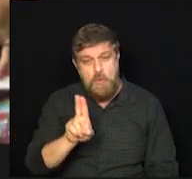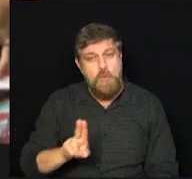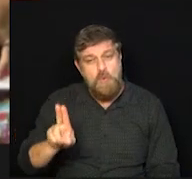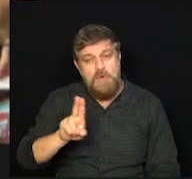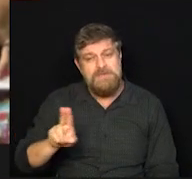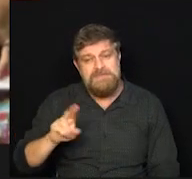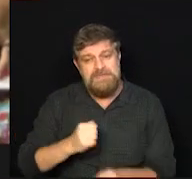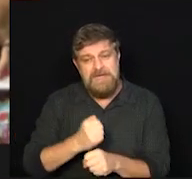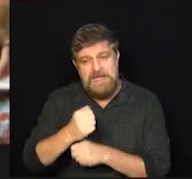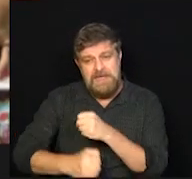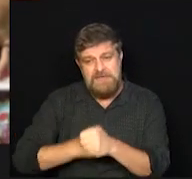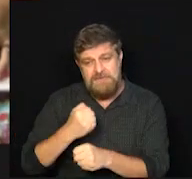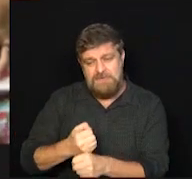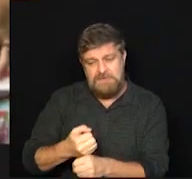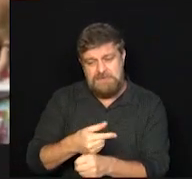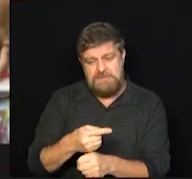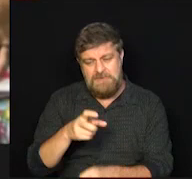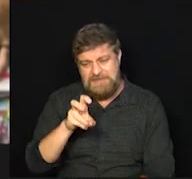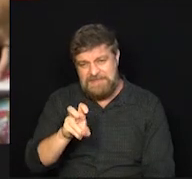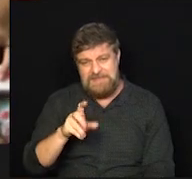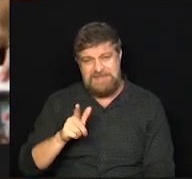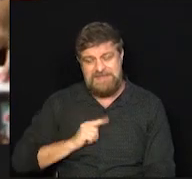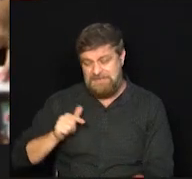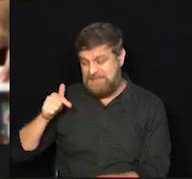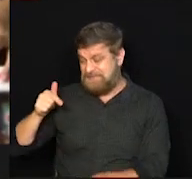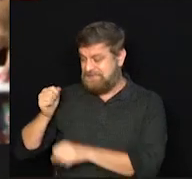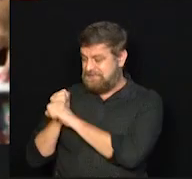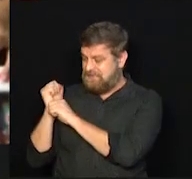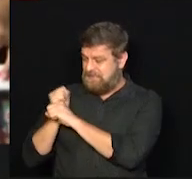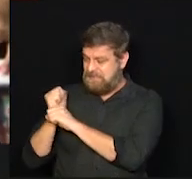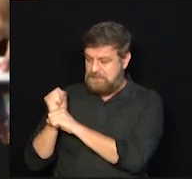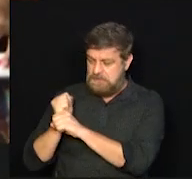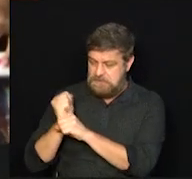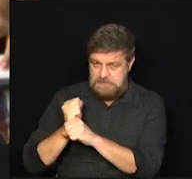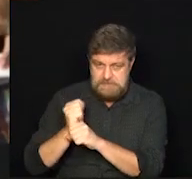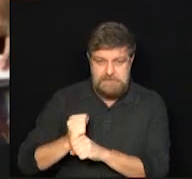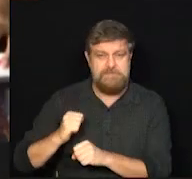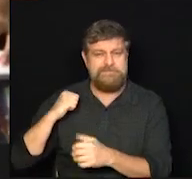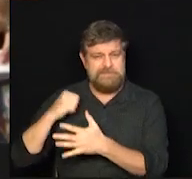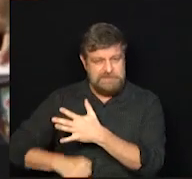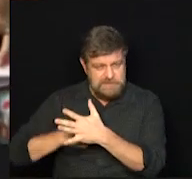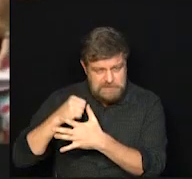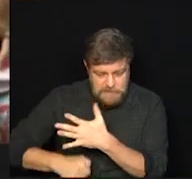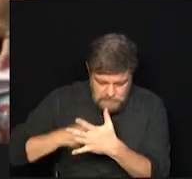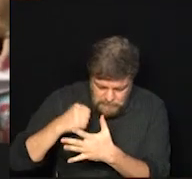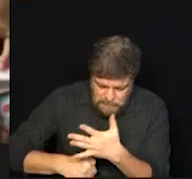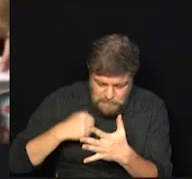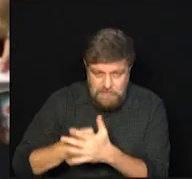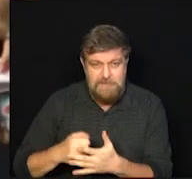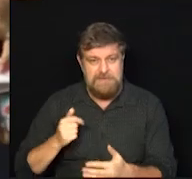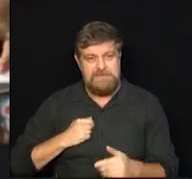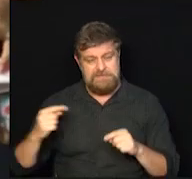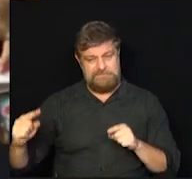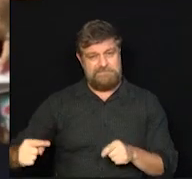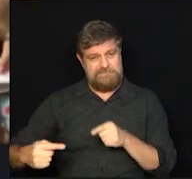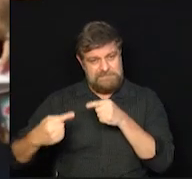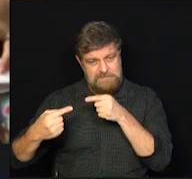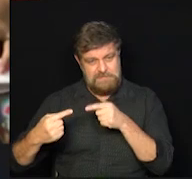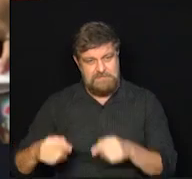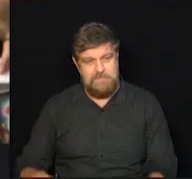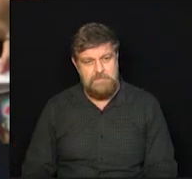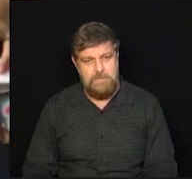ano 2015 após sete anos de grandes transformações e desafios bom